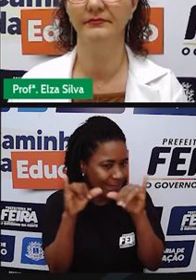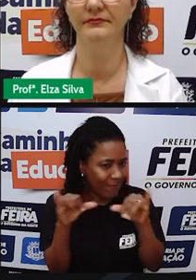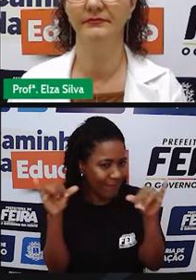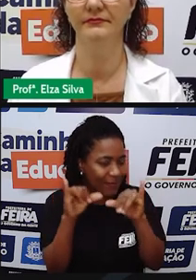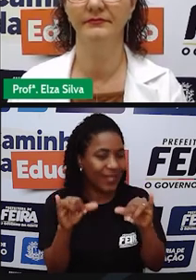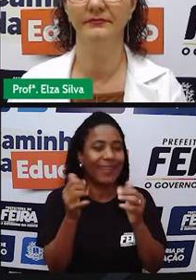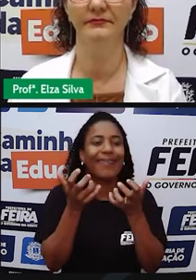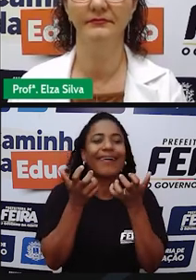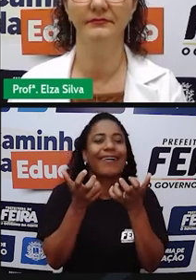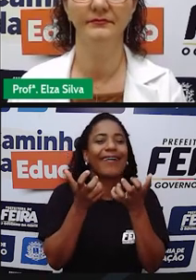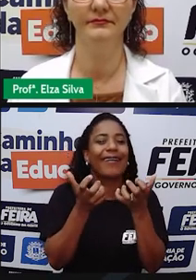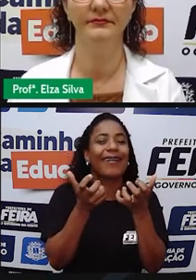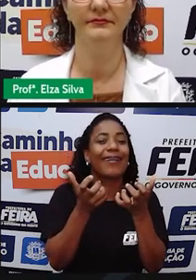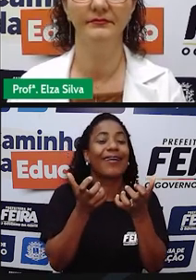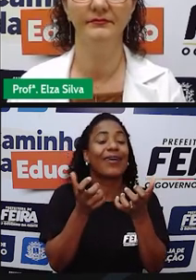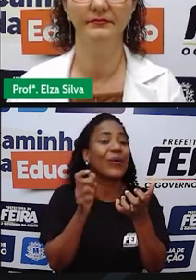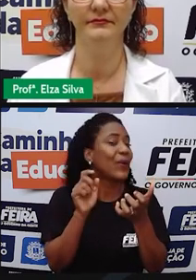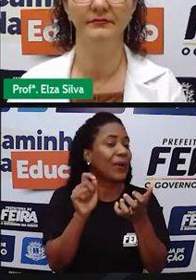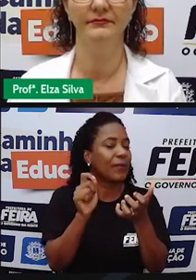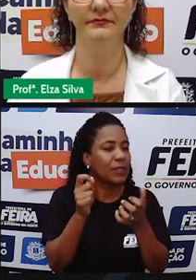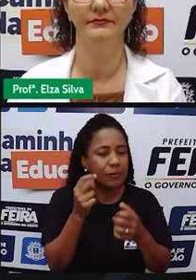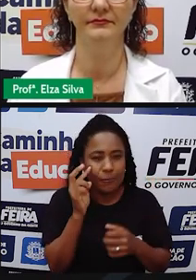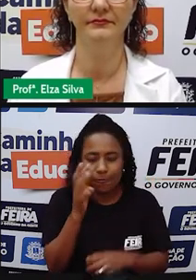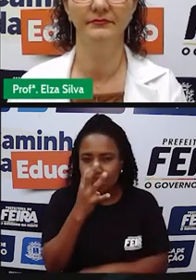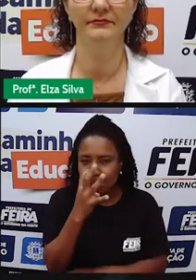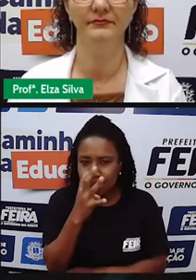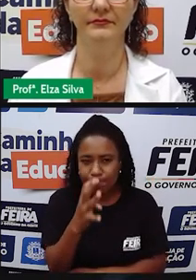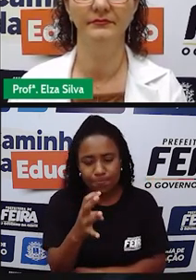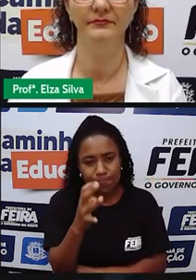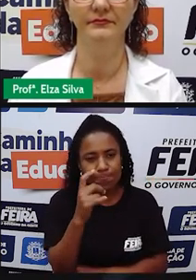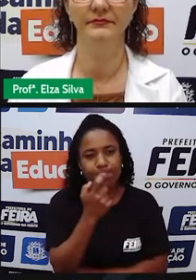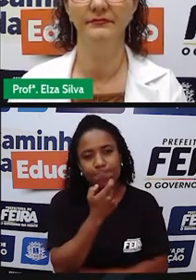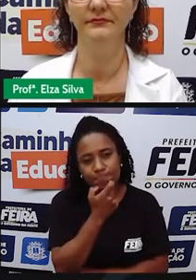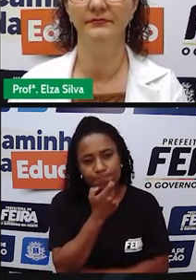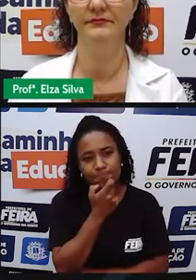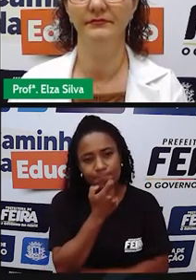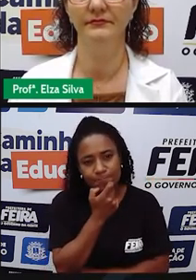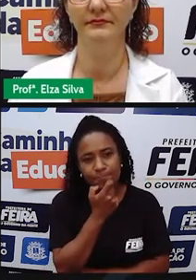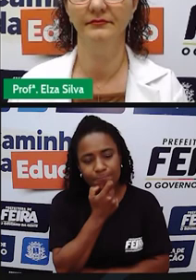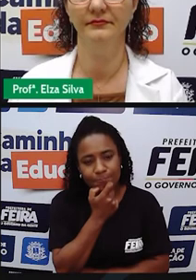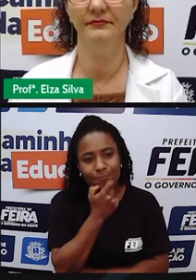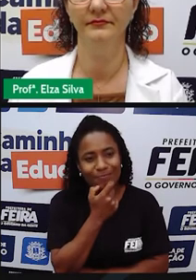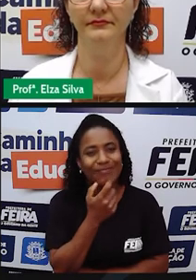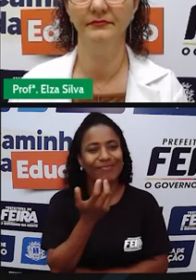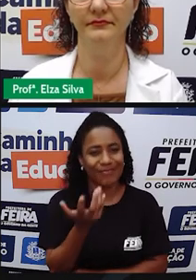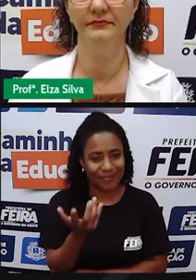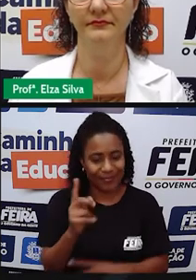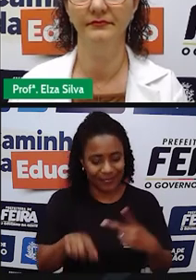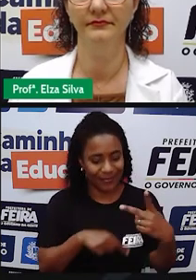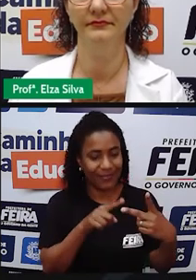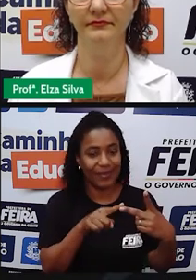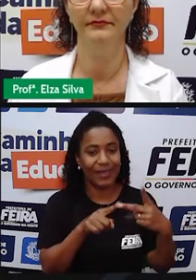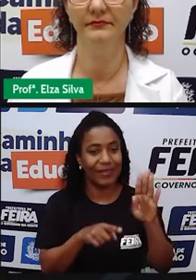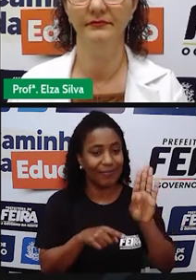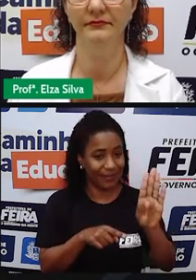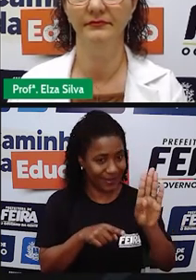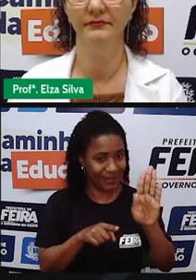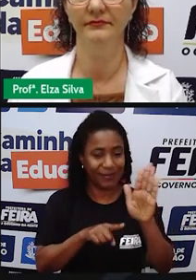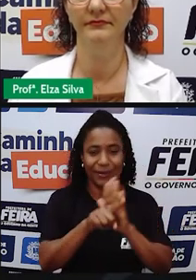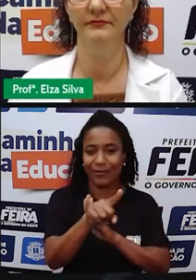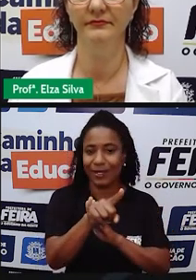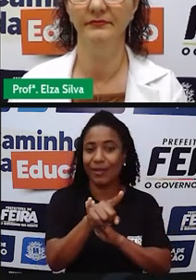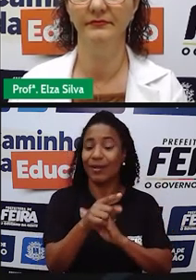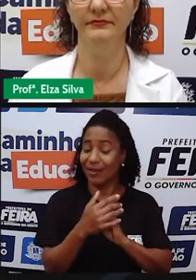que ele quer fazer com que a gente, a nossa ação aconteça, né? E letra B, identifique